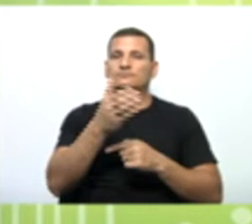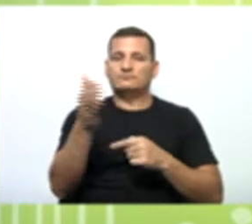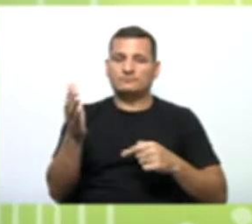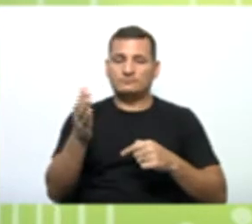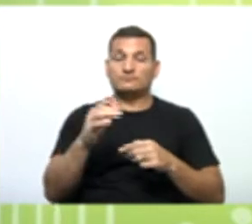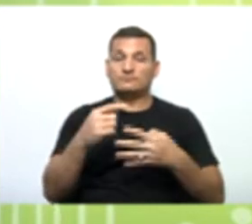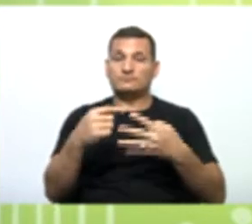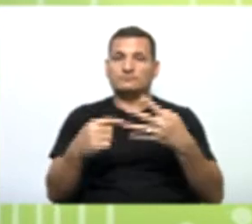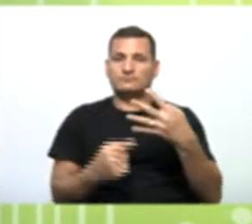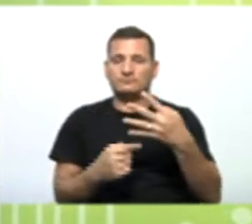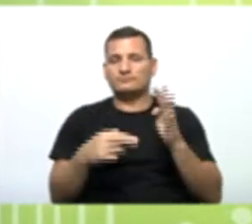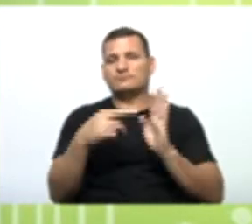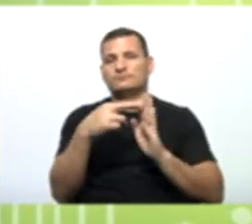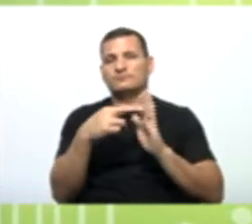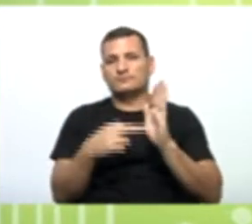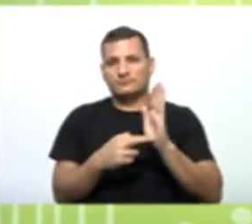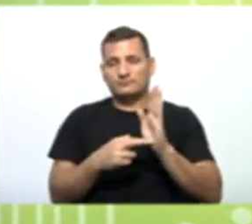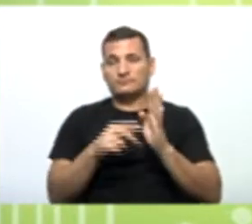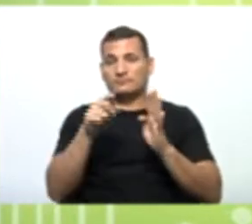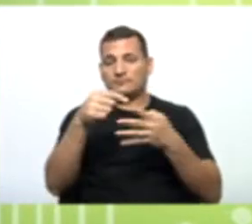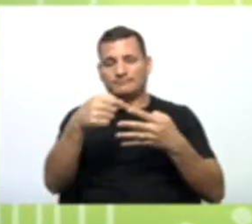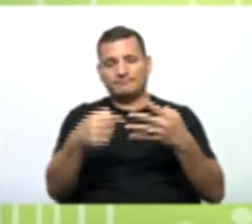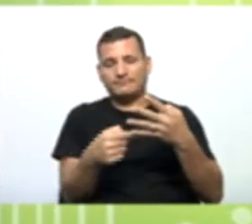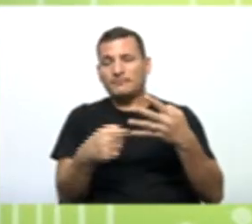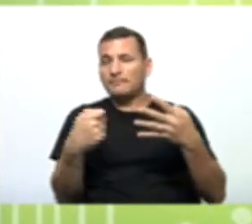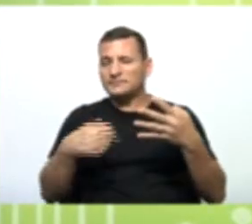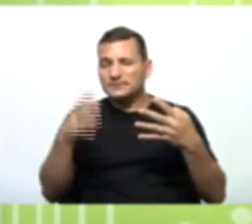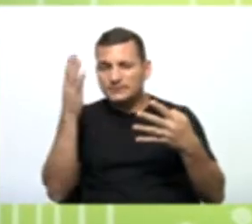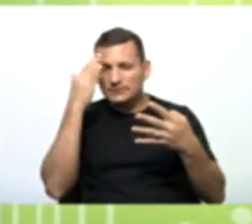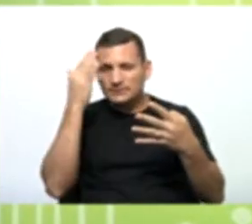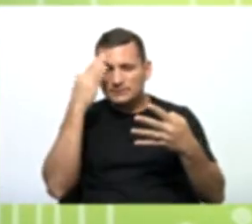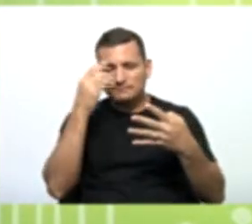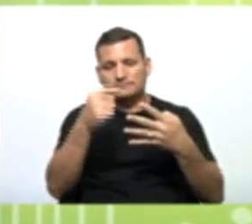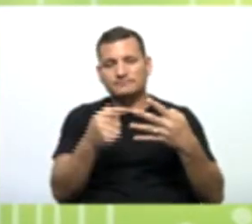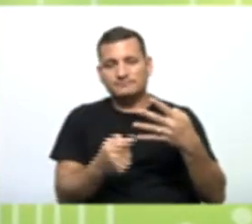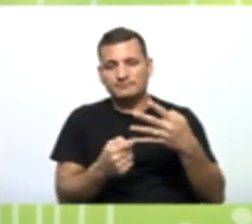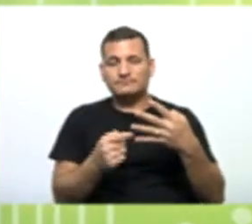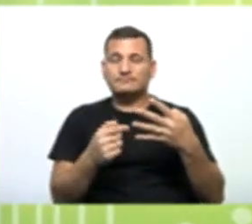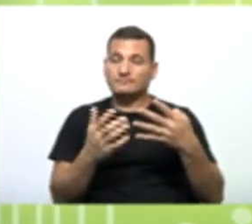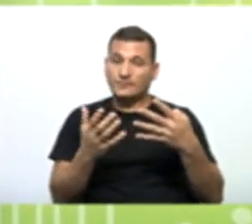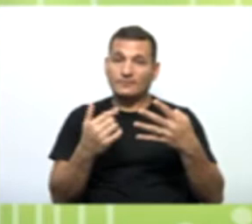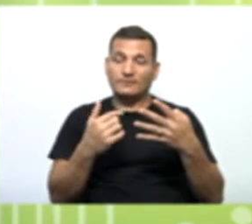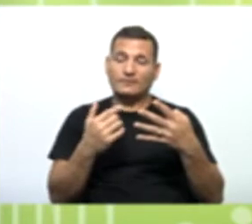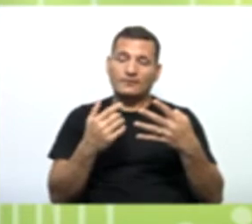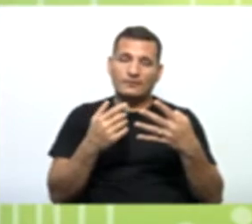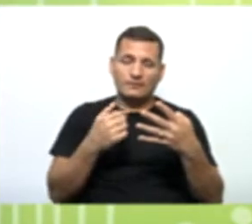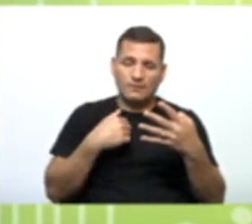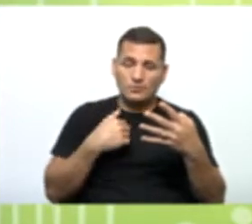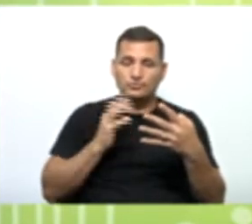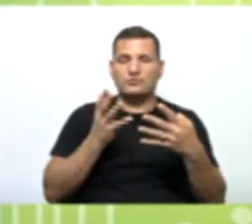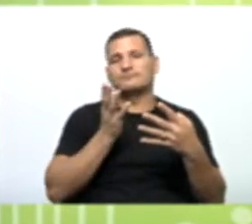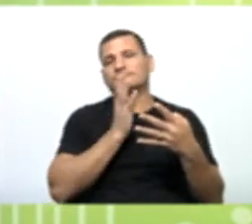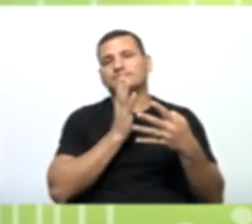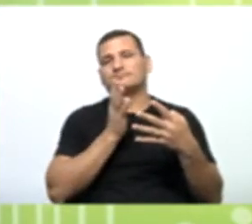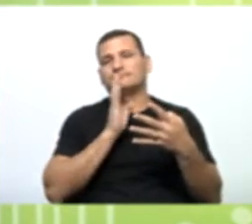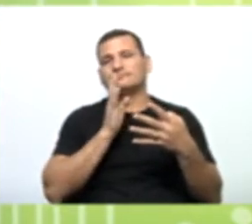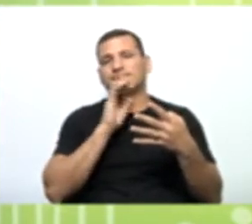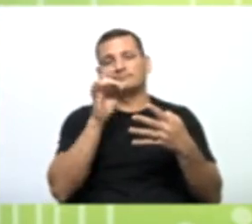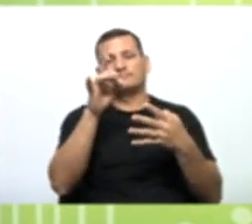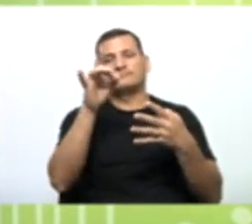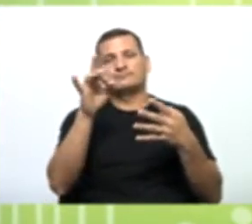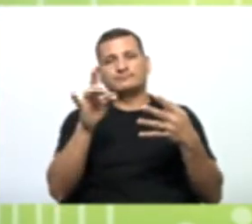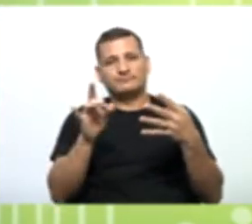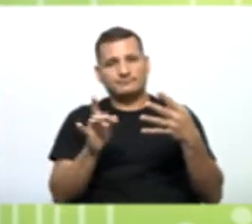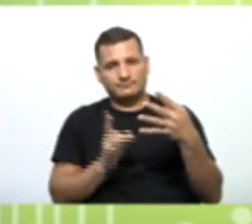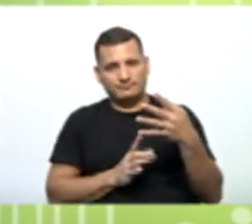são 4 regras que você precisa dominar e falar, poxa, eu já sei para que serve cada uma